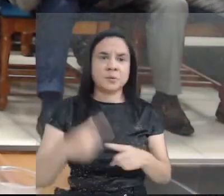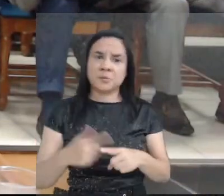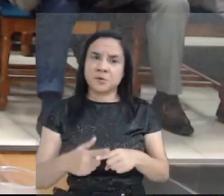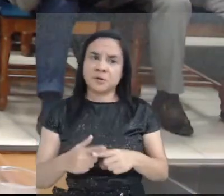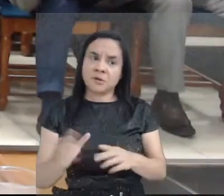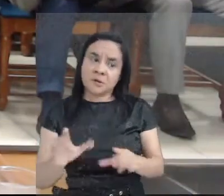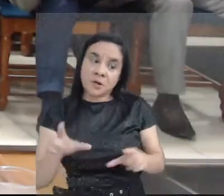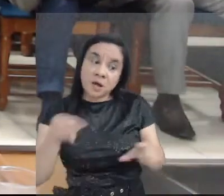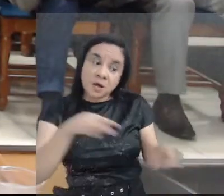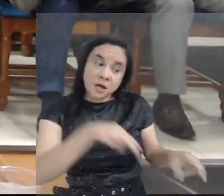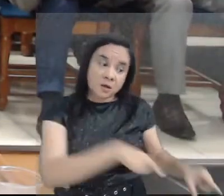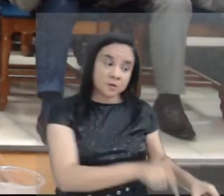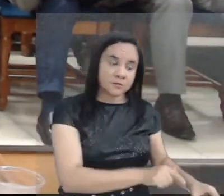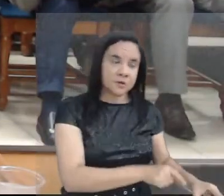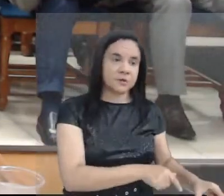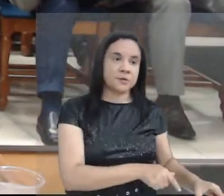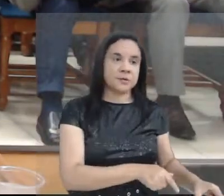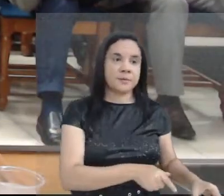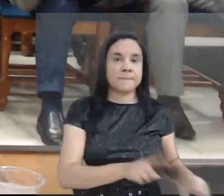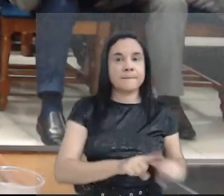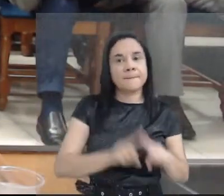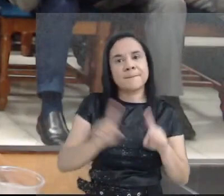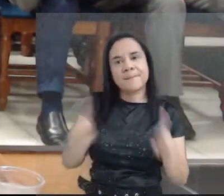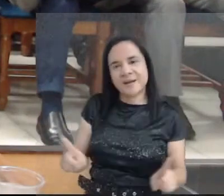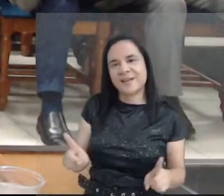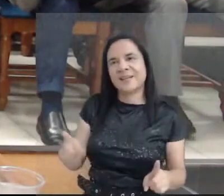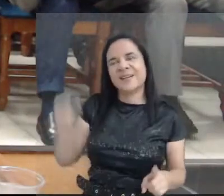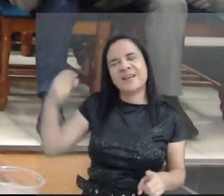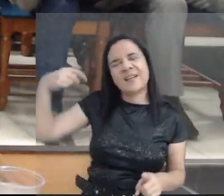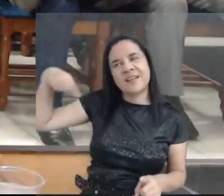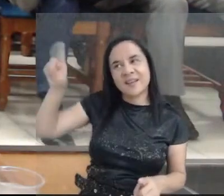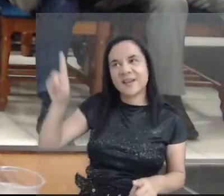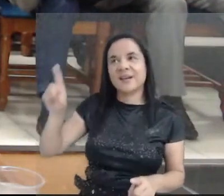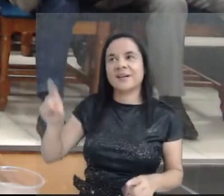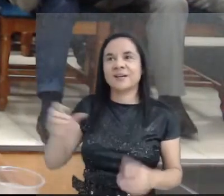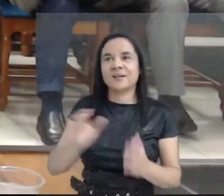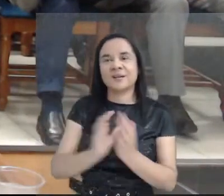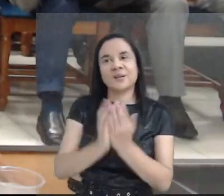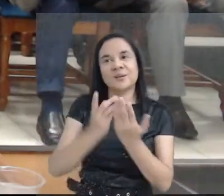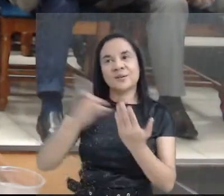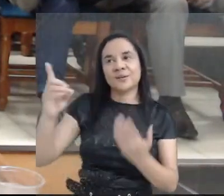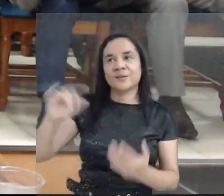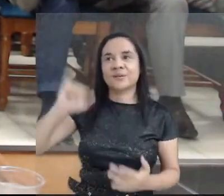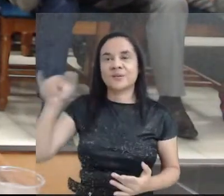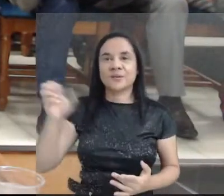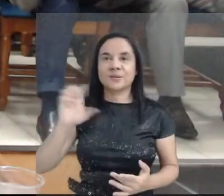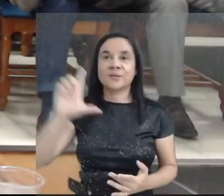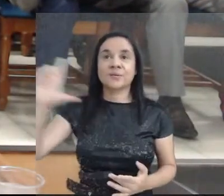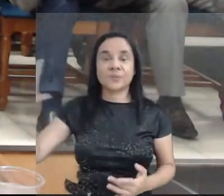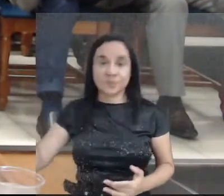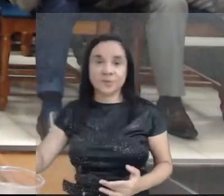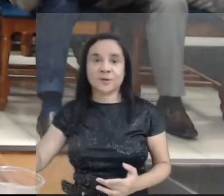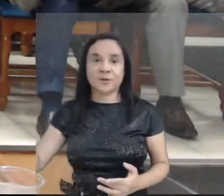Mas na profecia de Joel, vocês estavam em cruzas. Vossos filhos, vossas filhas,